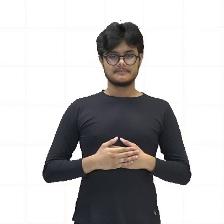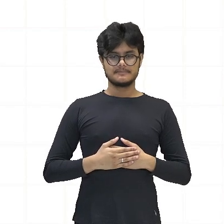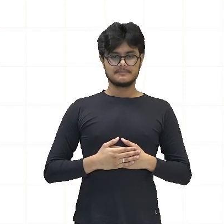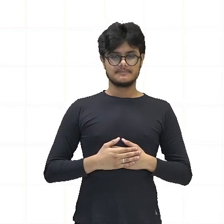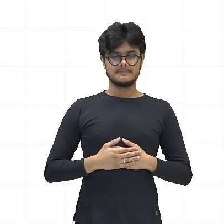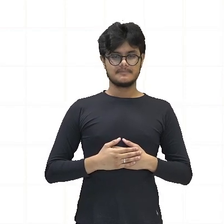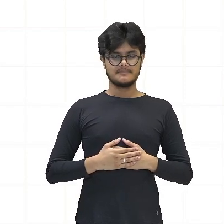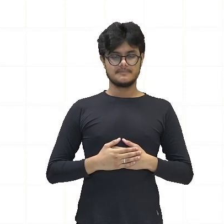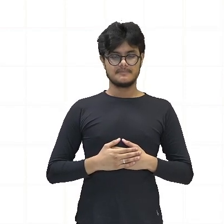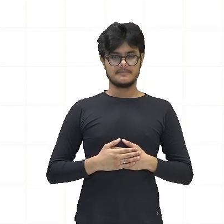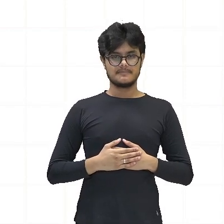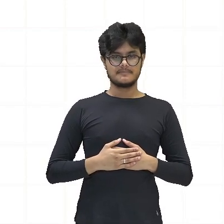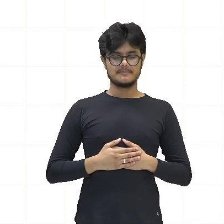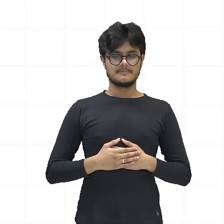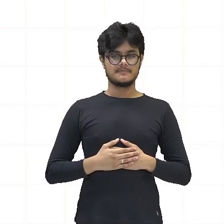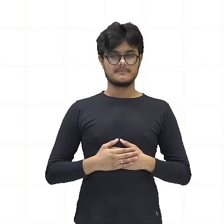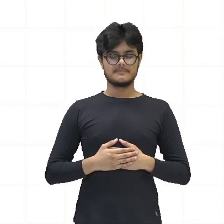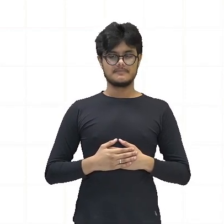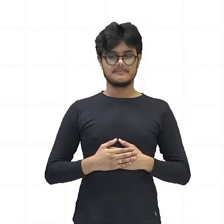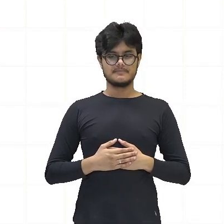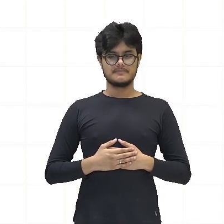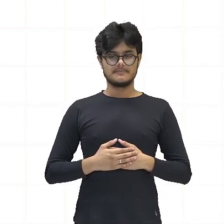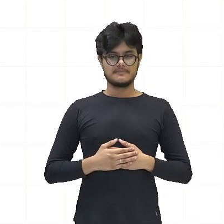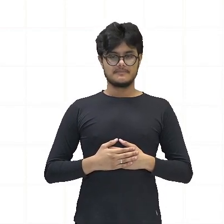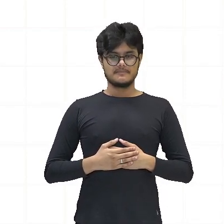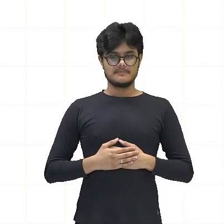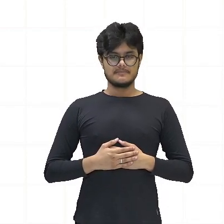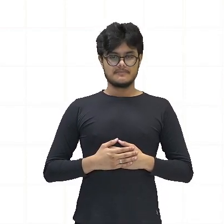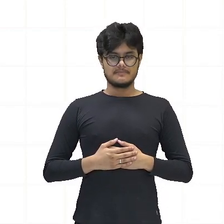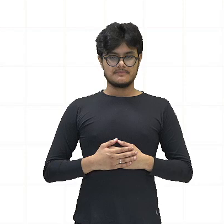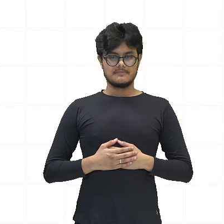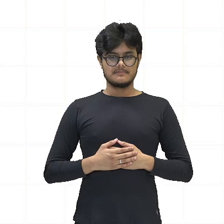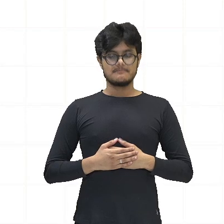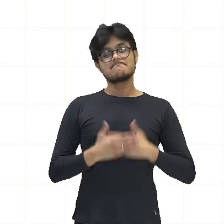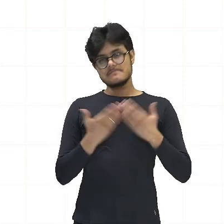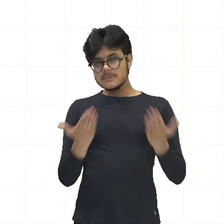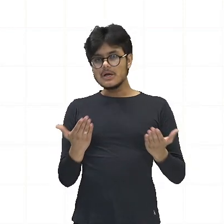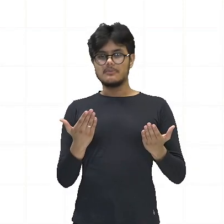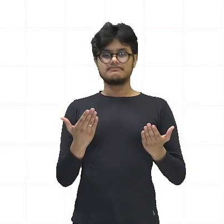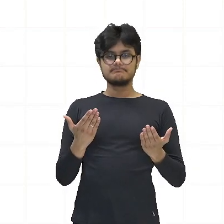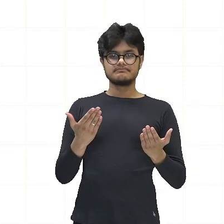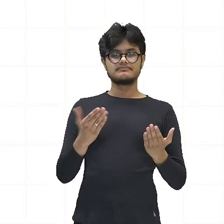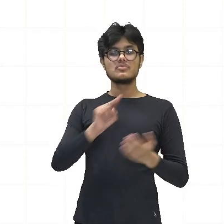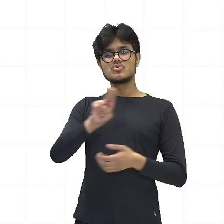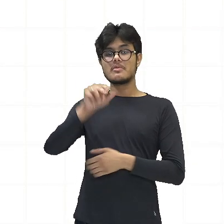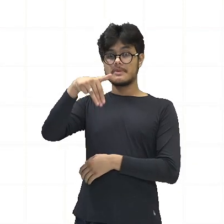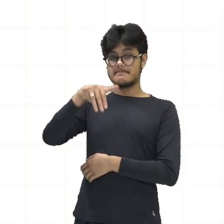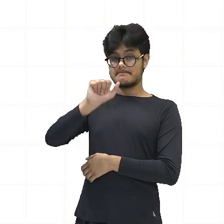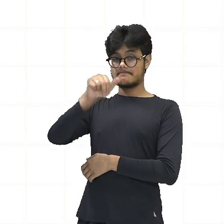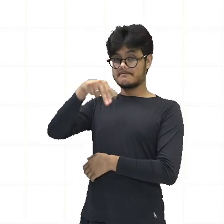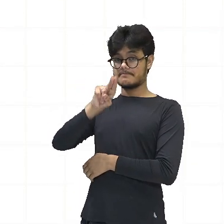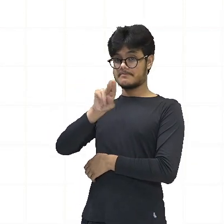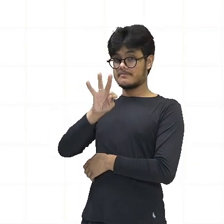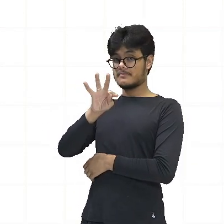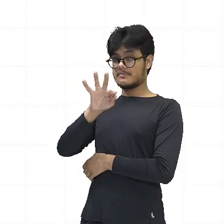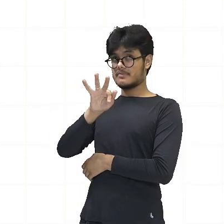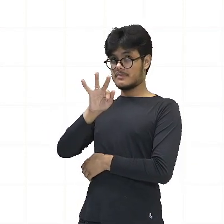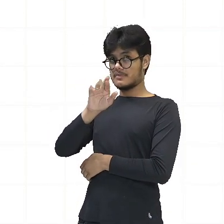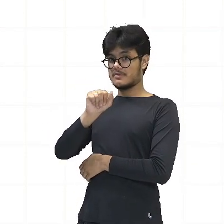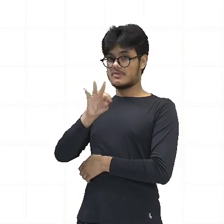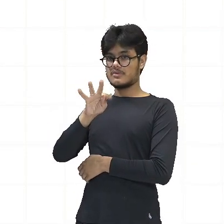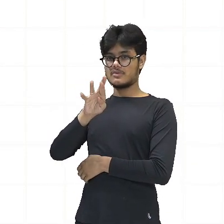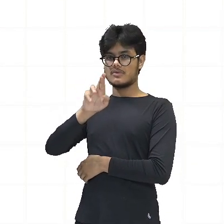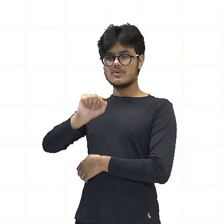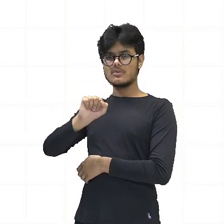ele produzia, certo? Então, na manufatura, a técnica, ela também